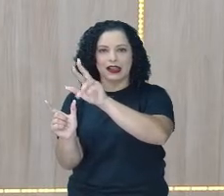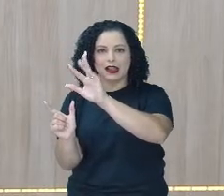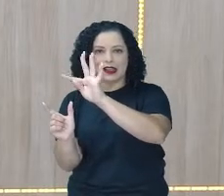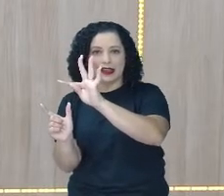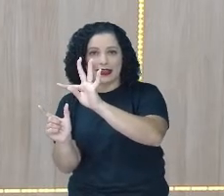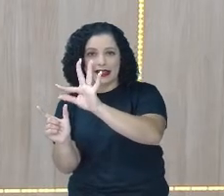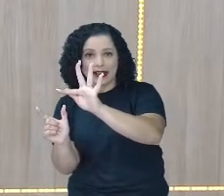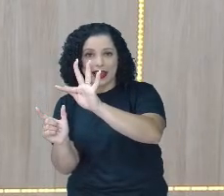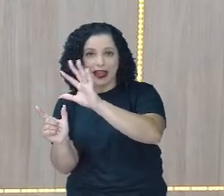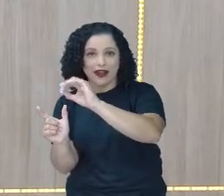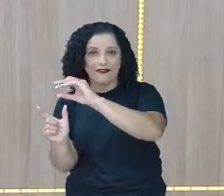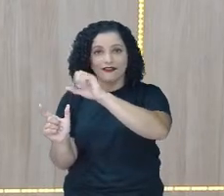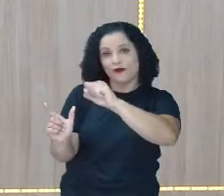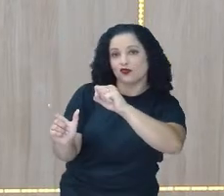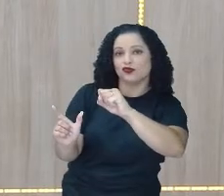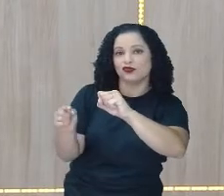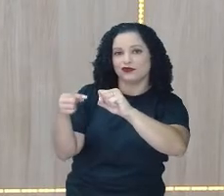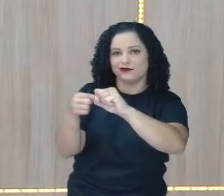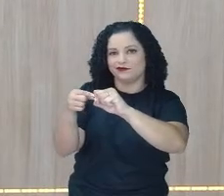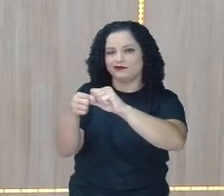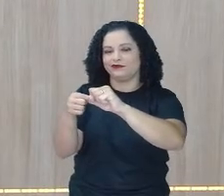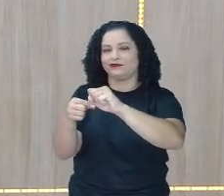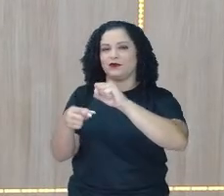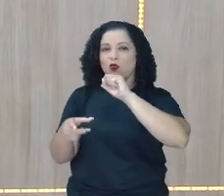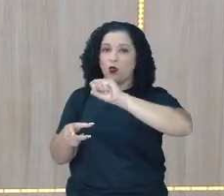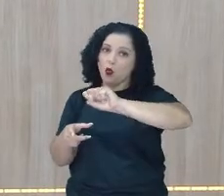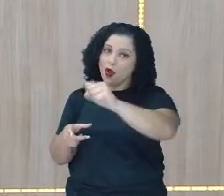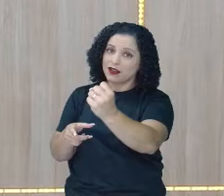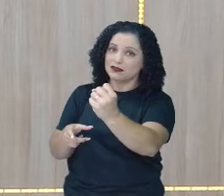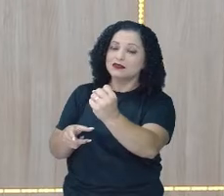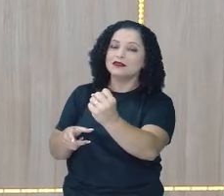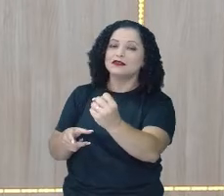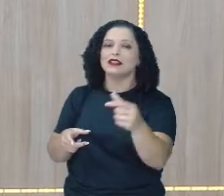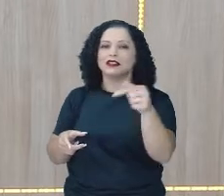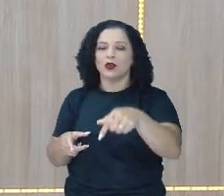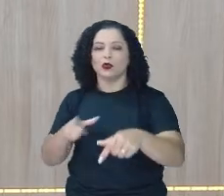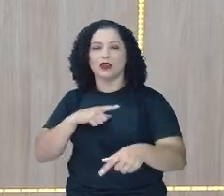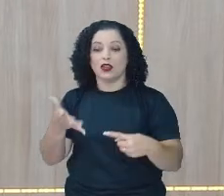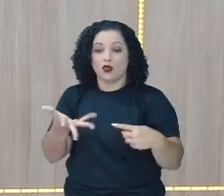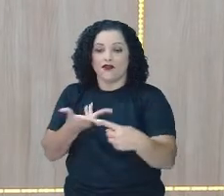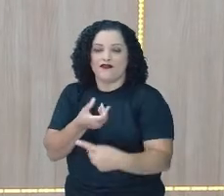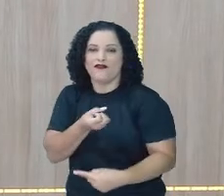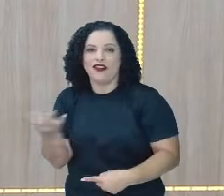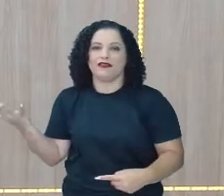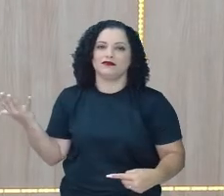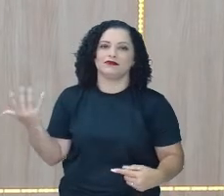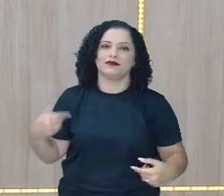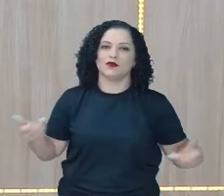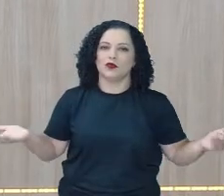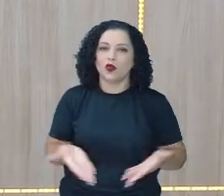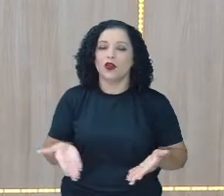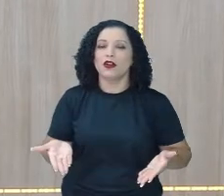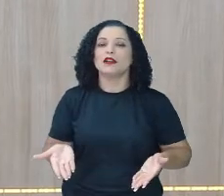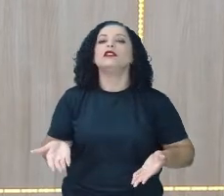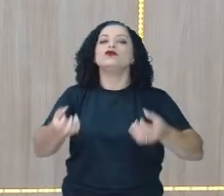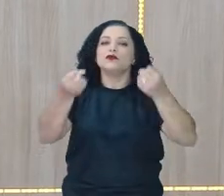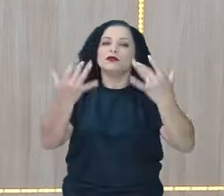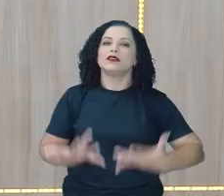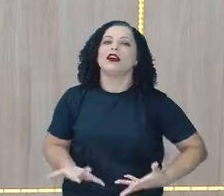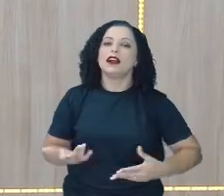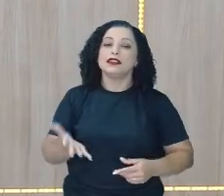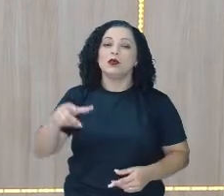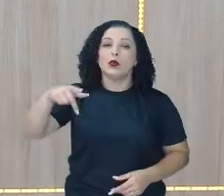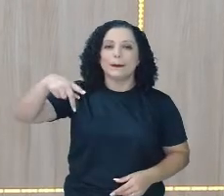no singular, eu também conhecê-la no plural, se eu tinha 10 palavras, agora eu tenho 20. Então, o plural é muito importante, porque vai te